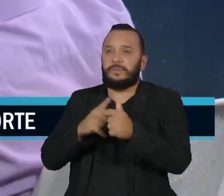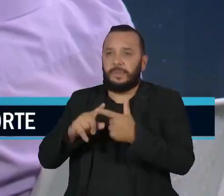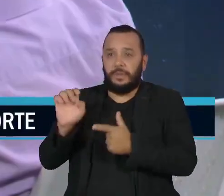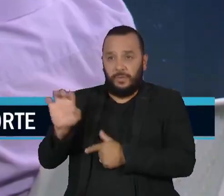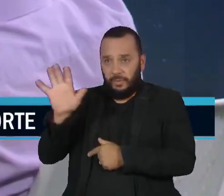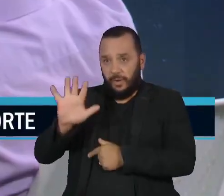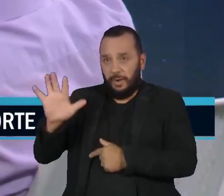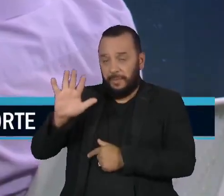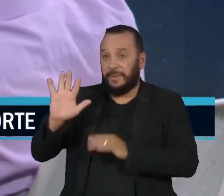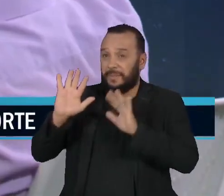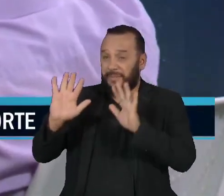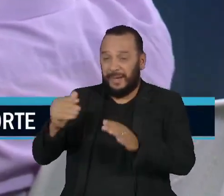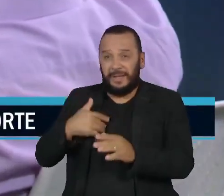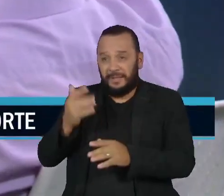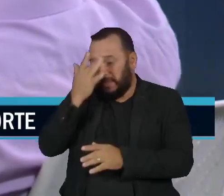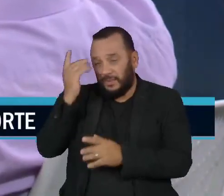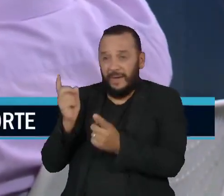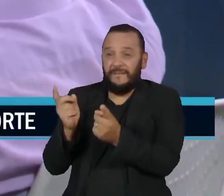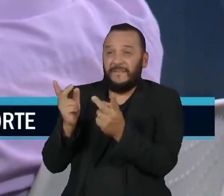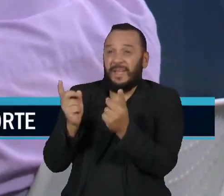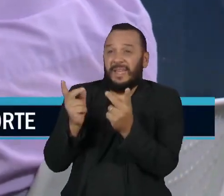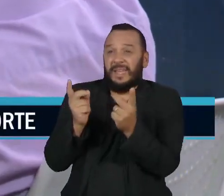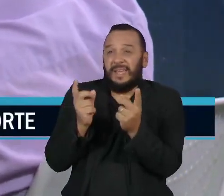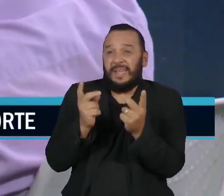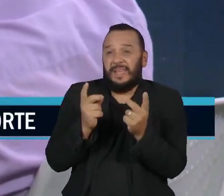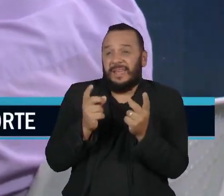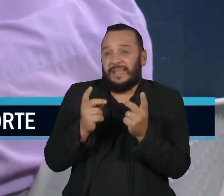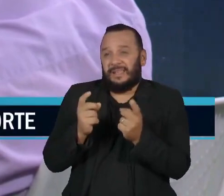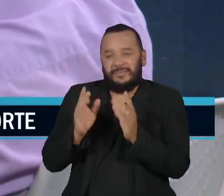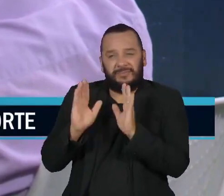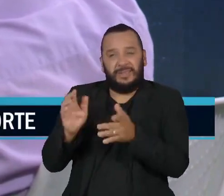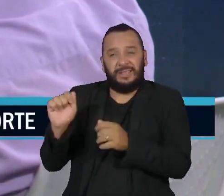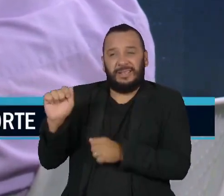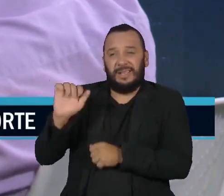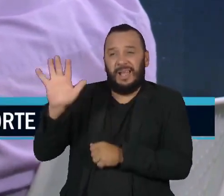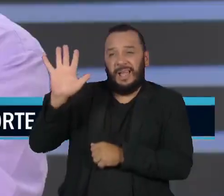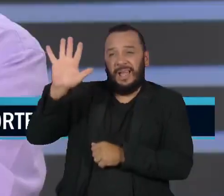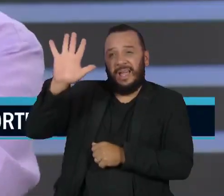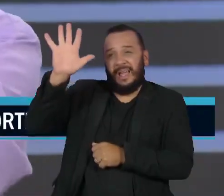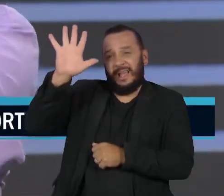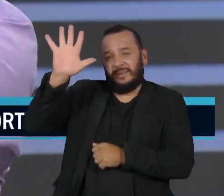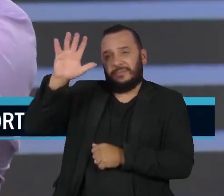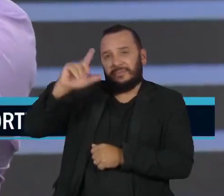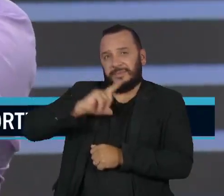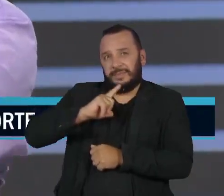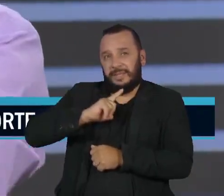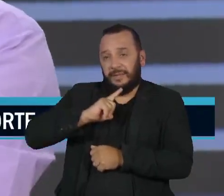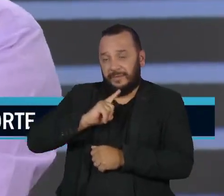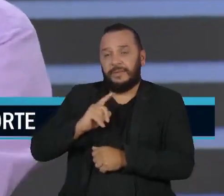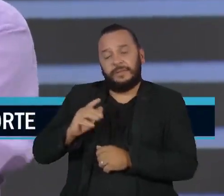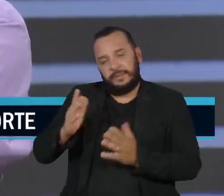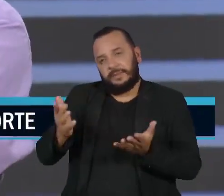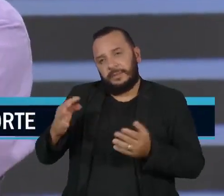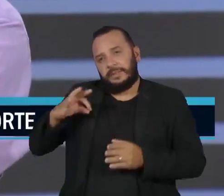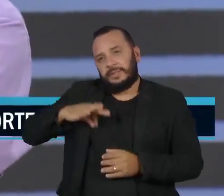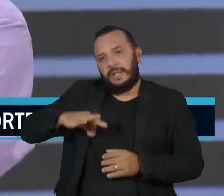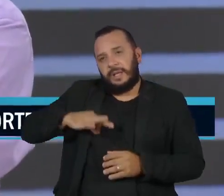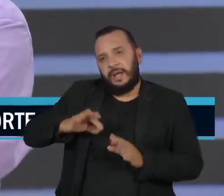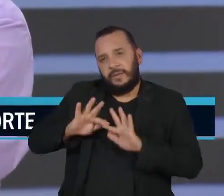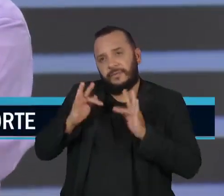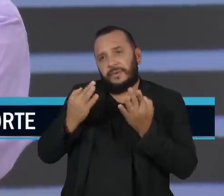ficou aqui em cima, ou seja, ele deixou de crescer, mas ele se manteve alto. E muitas vezes a renda das famílias não